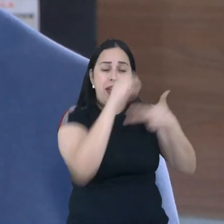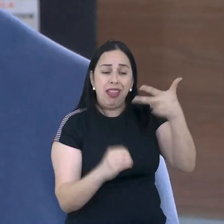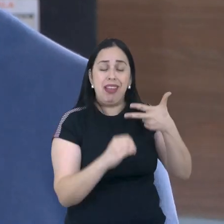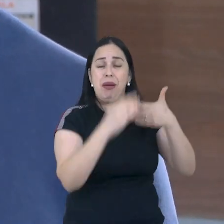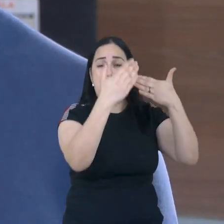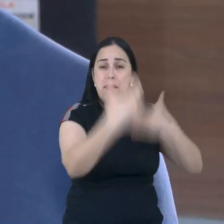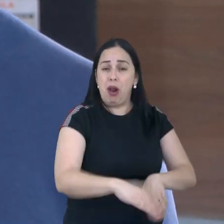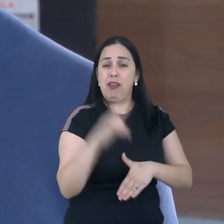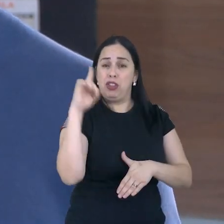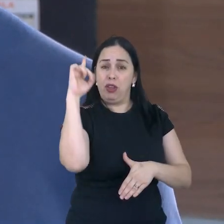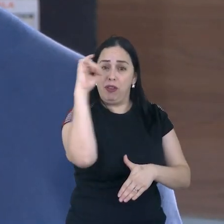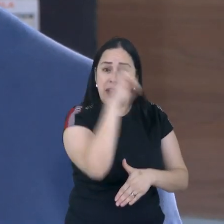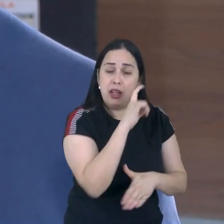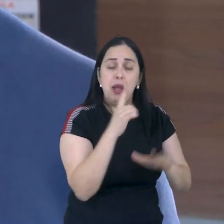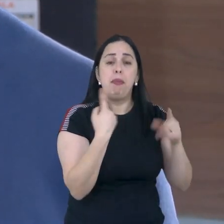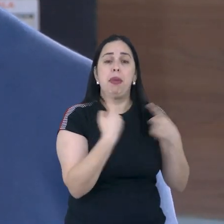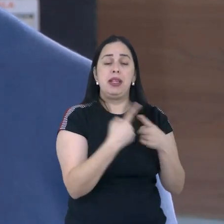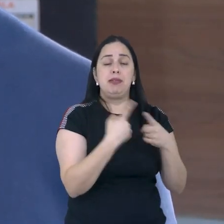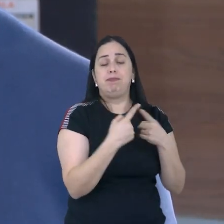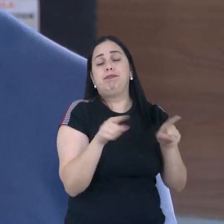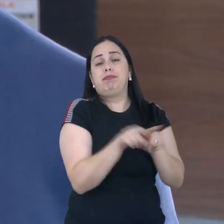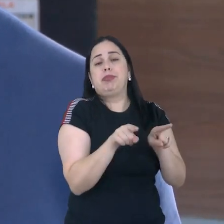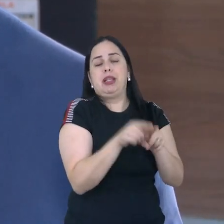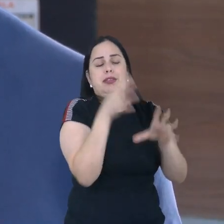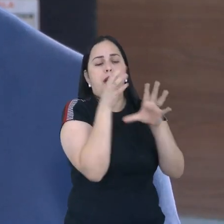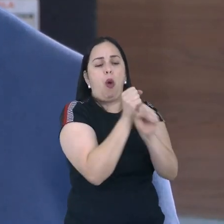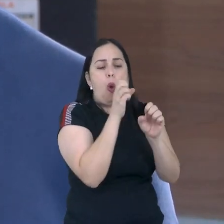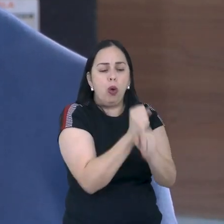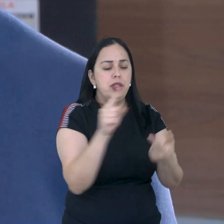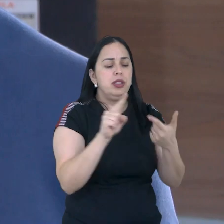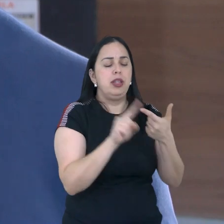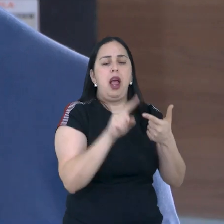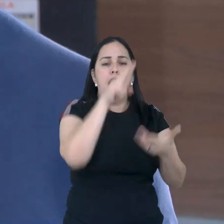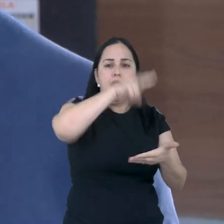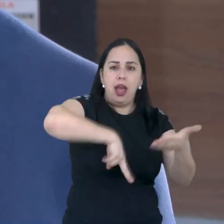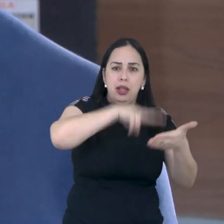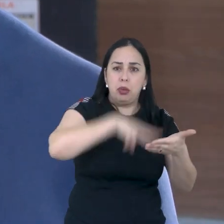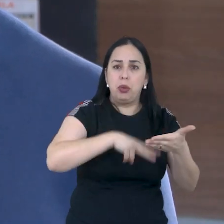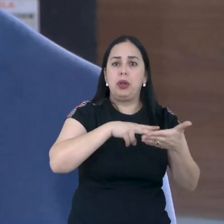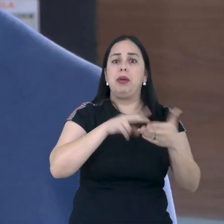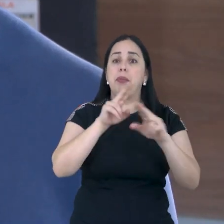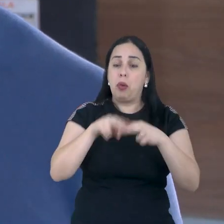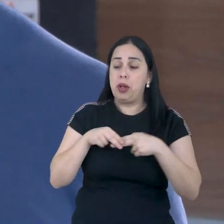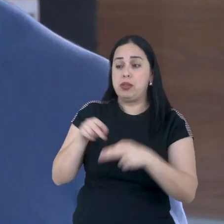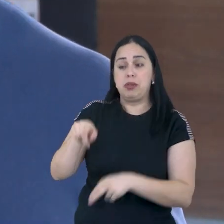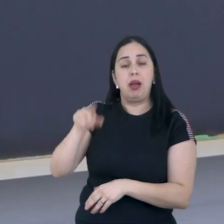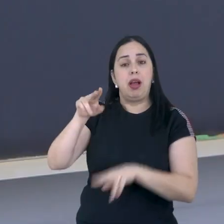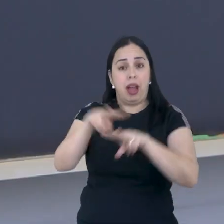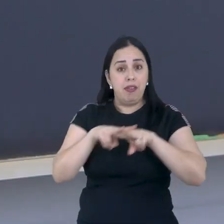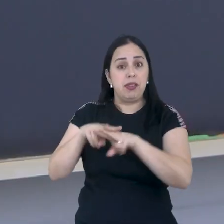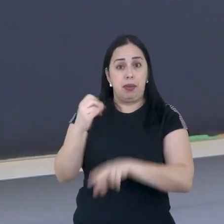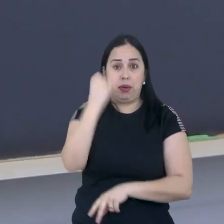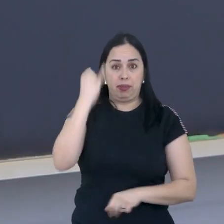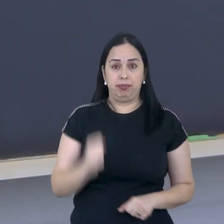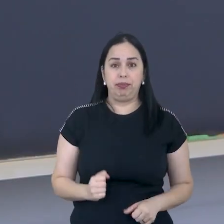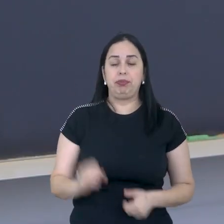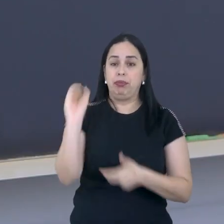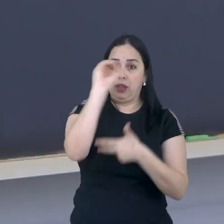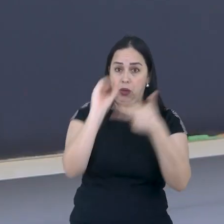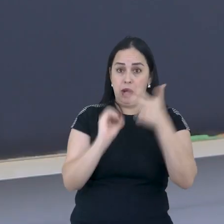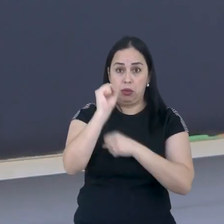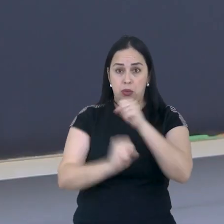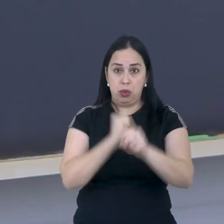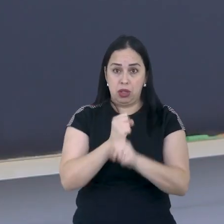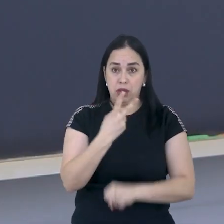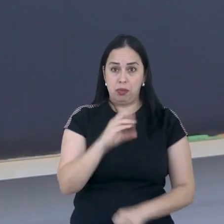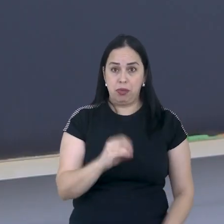o Enem é uma prova longa, tem que ter habilidade para fazer continha, habilidade de leitura, então se manter ativo é super importante. O Exame Nacional do